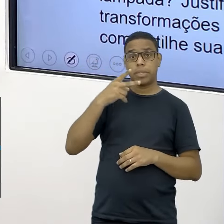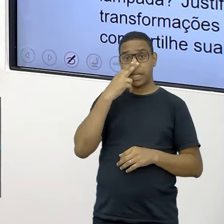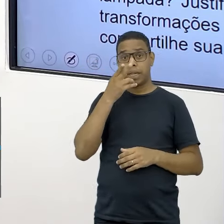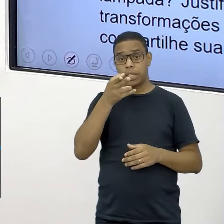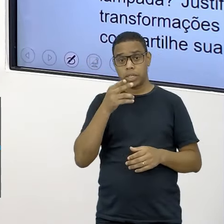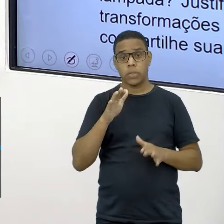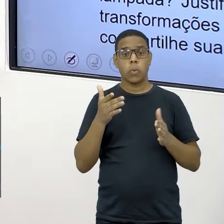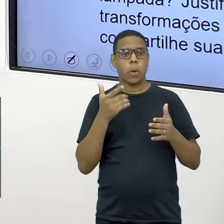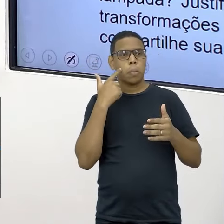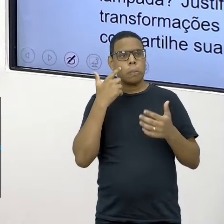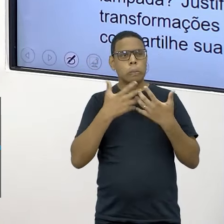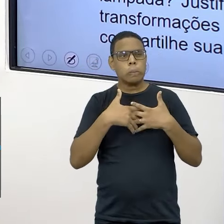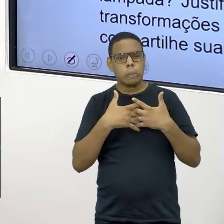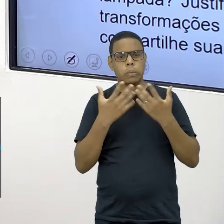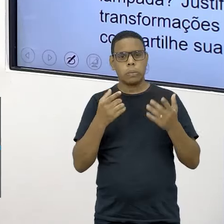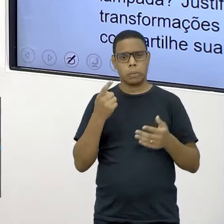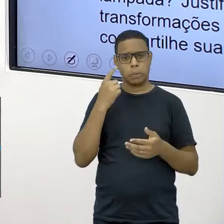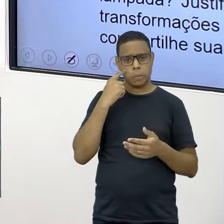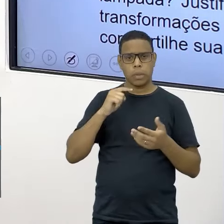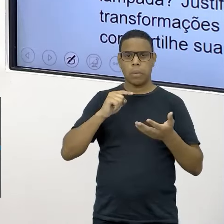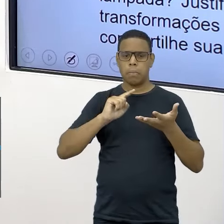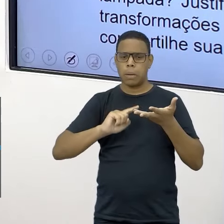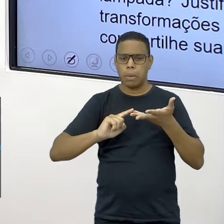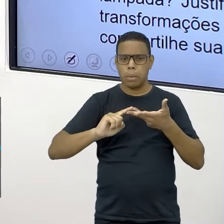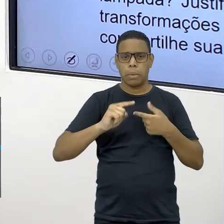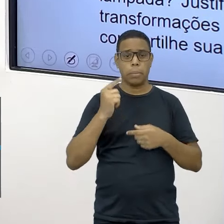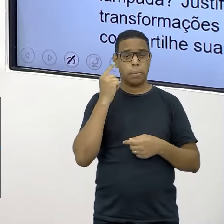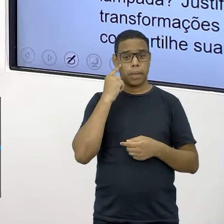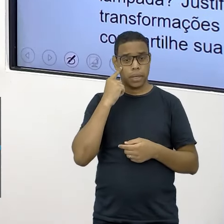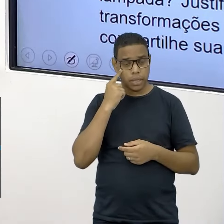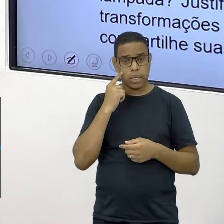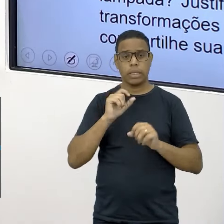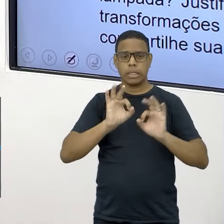Qual é o seu problema aí? Vamos pensar em todas essas questões.